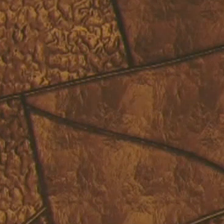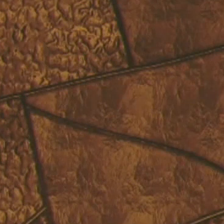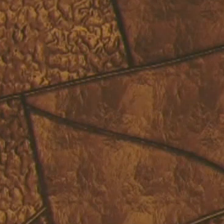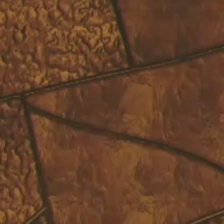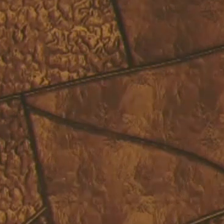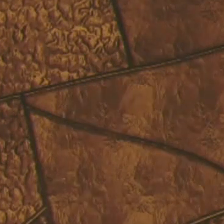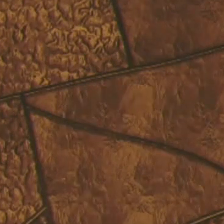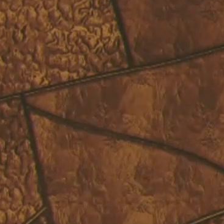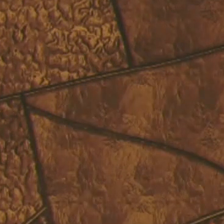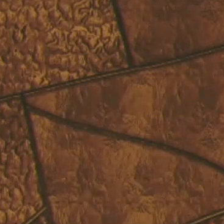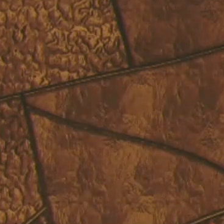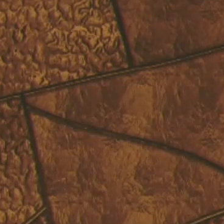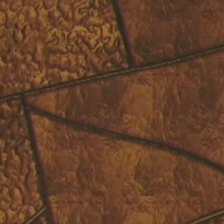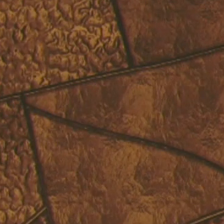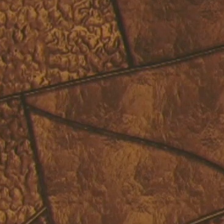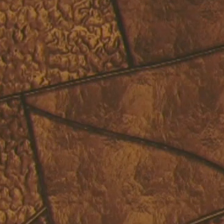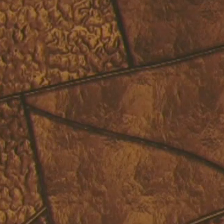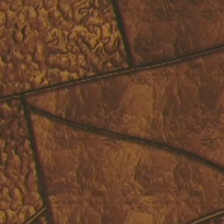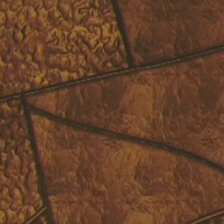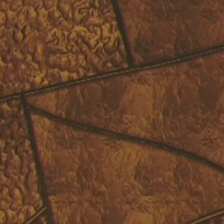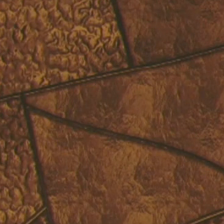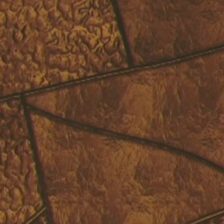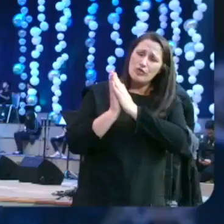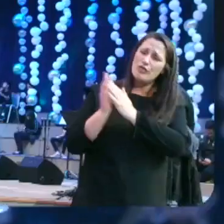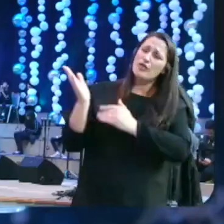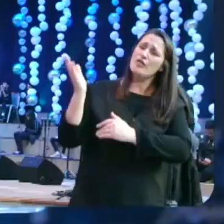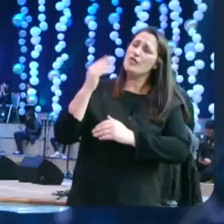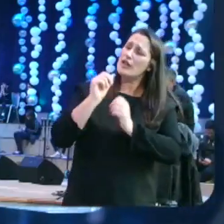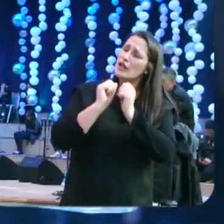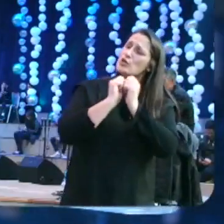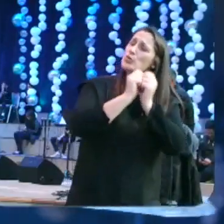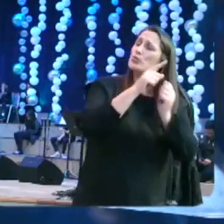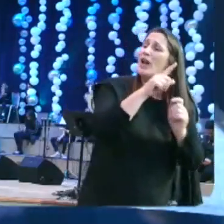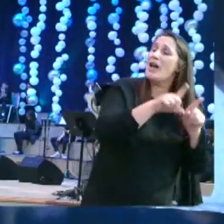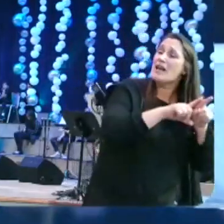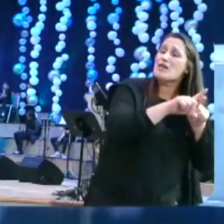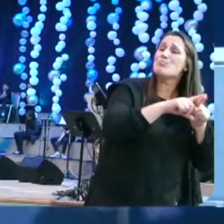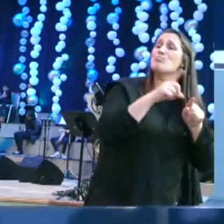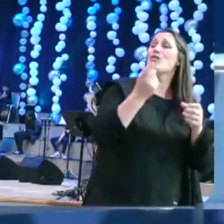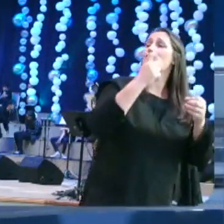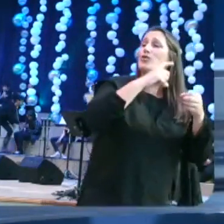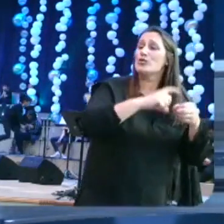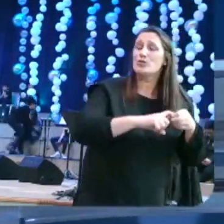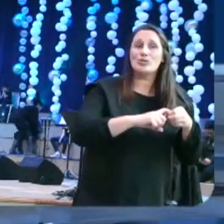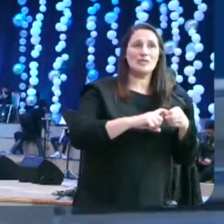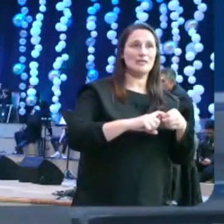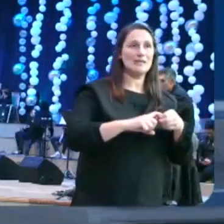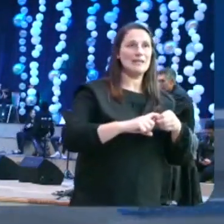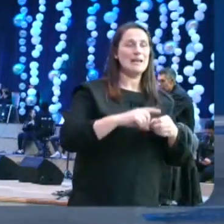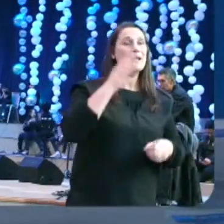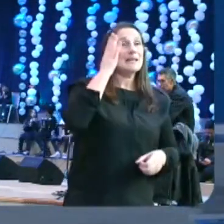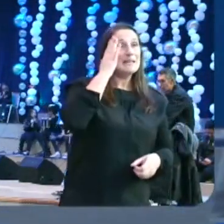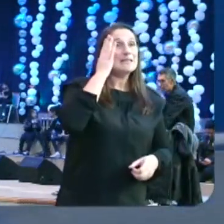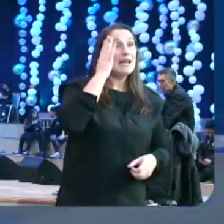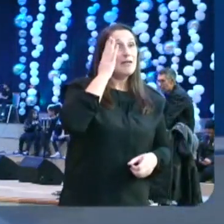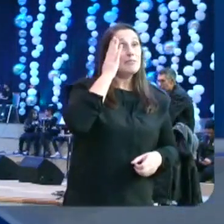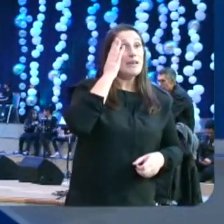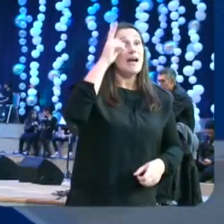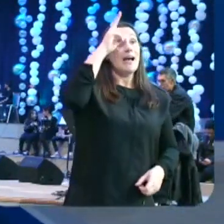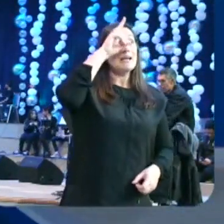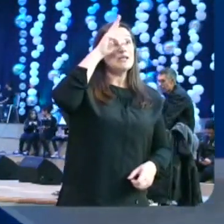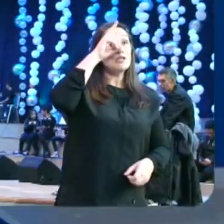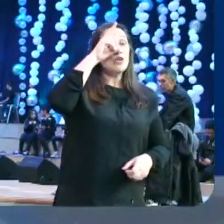procurava convencê-lo a entrar. E a história do filho pródigo fala dos dois